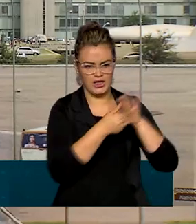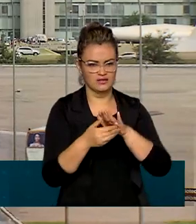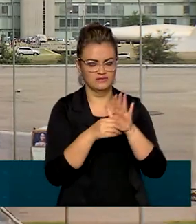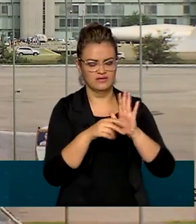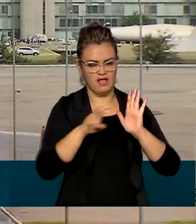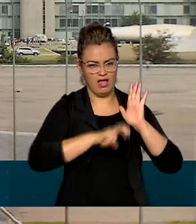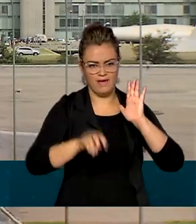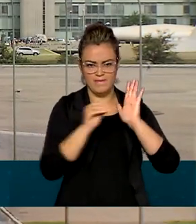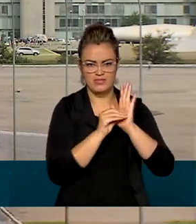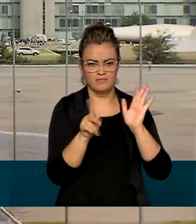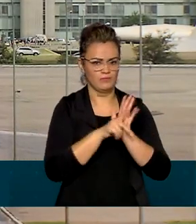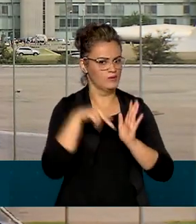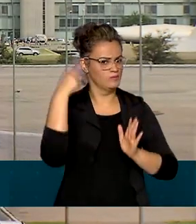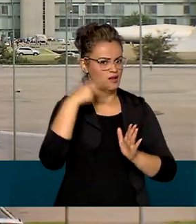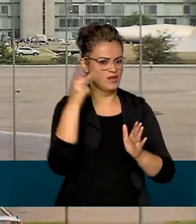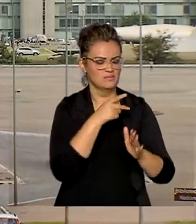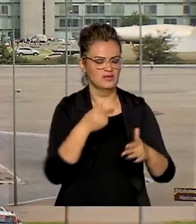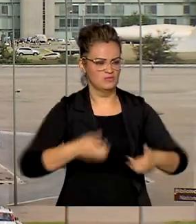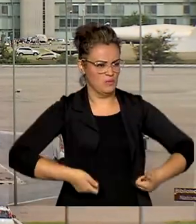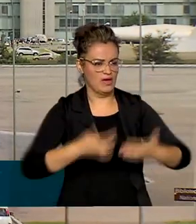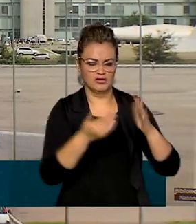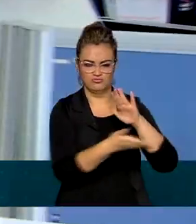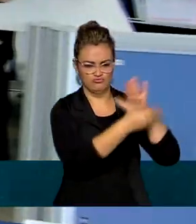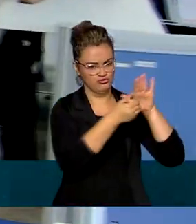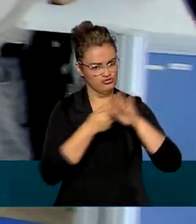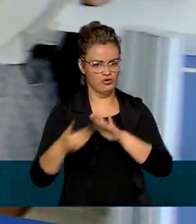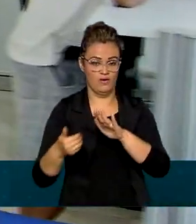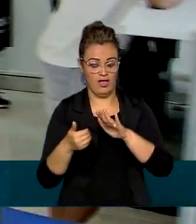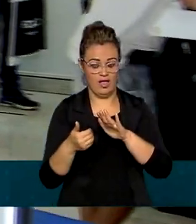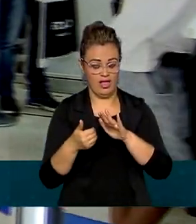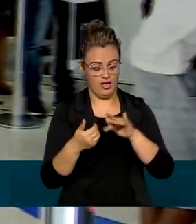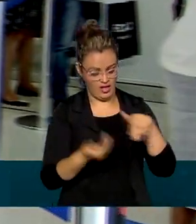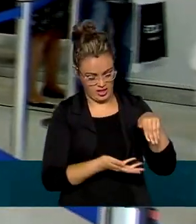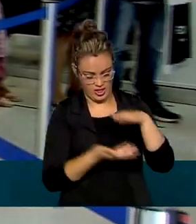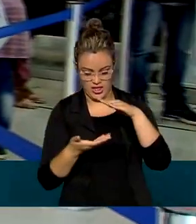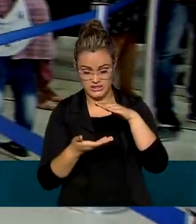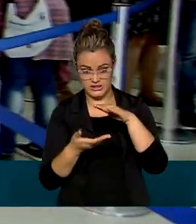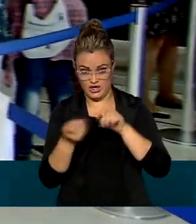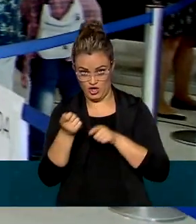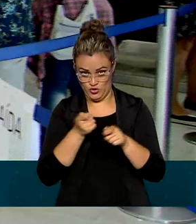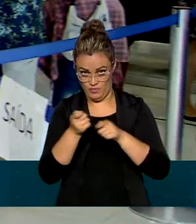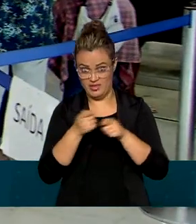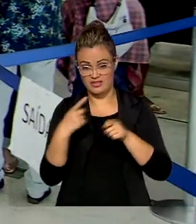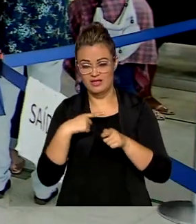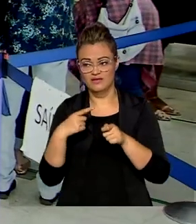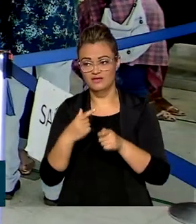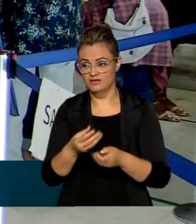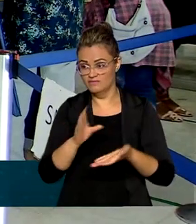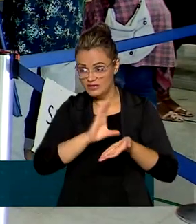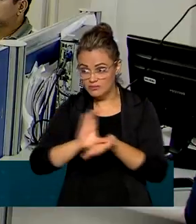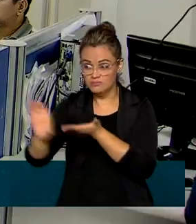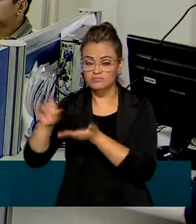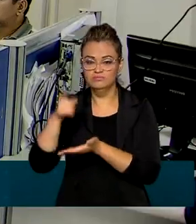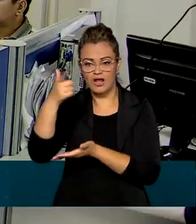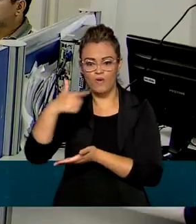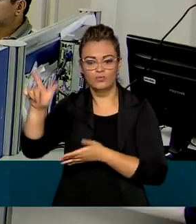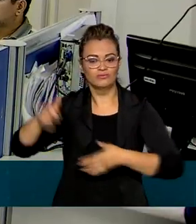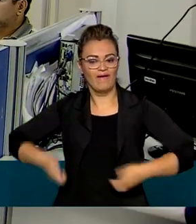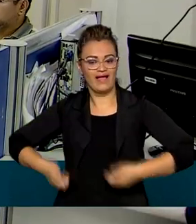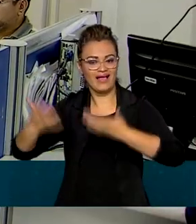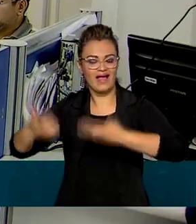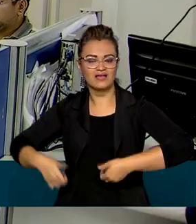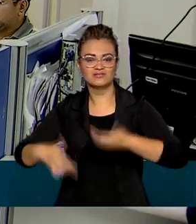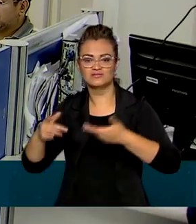emendas parlamentares e despesas do governo. Esse dinheiro vetado será remanejado para cobrir despesas obrigatórias,